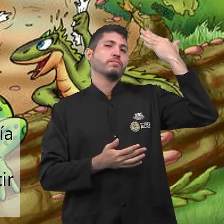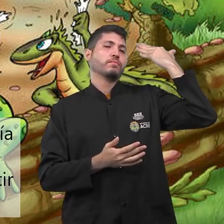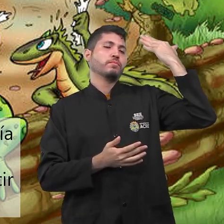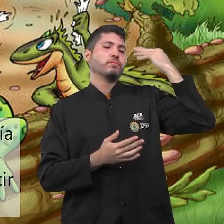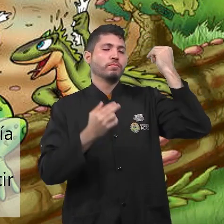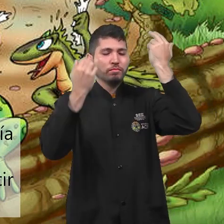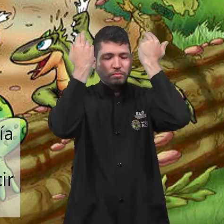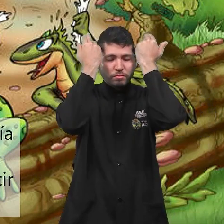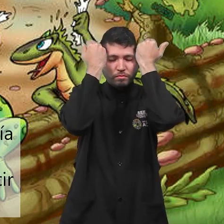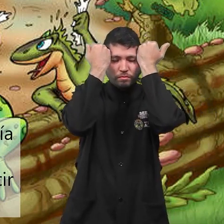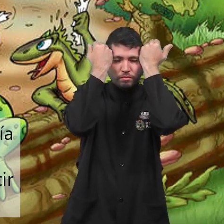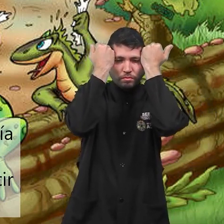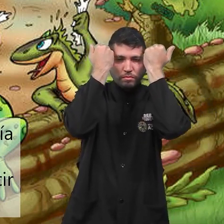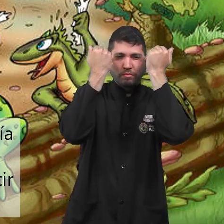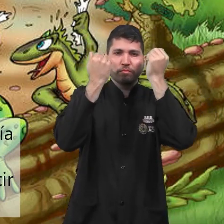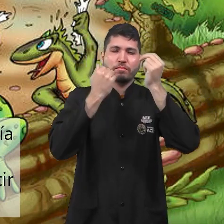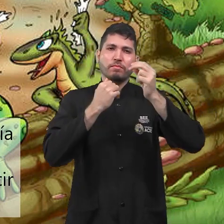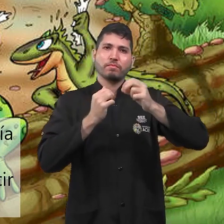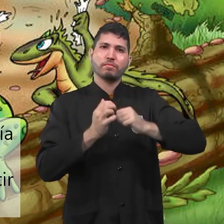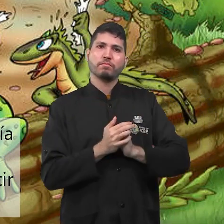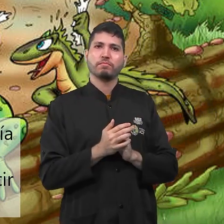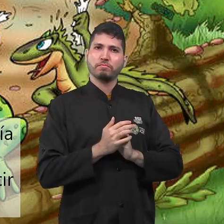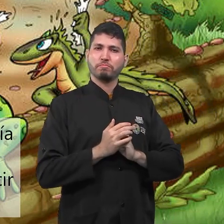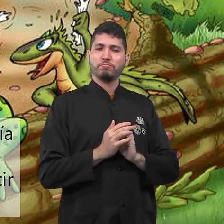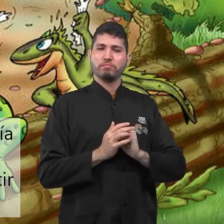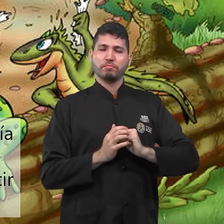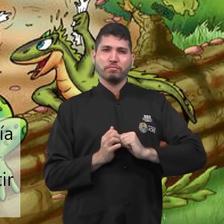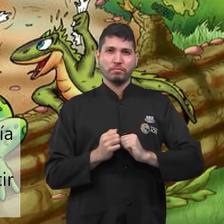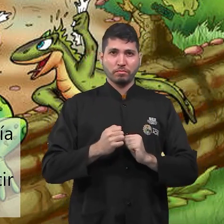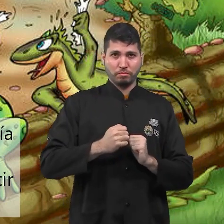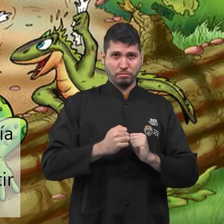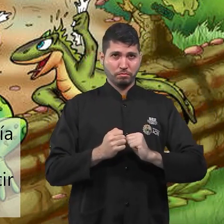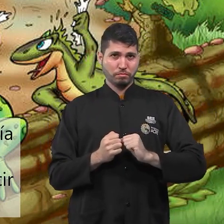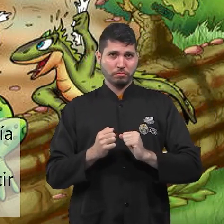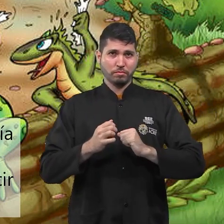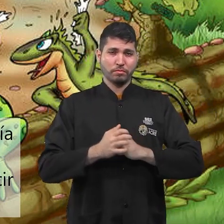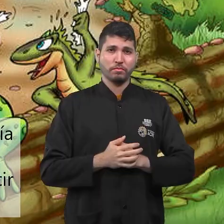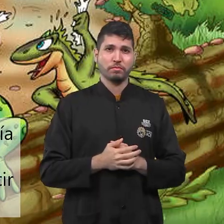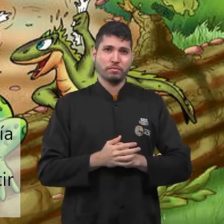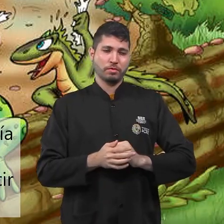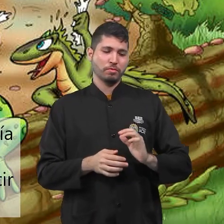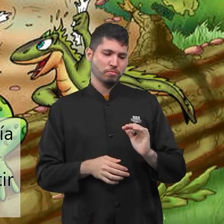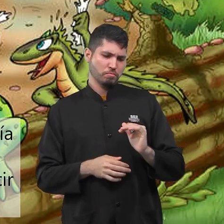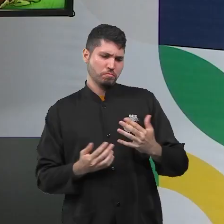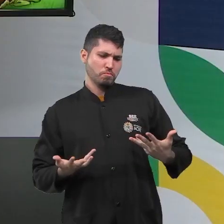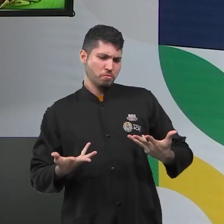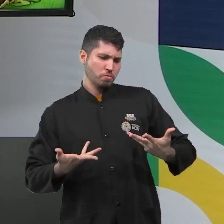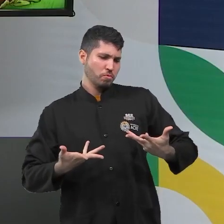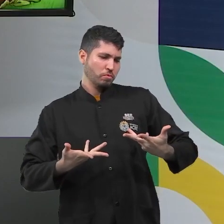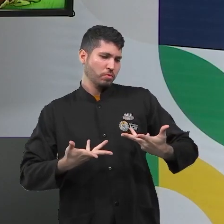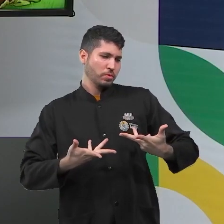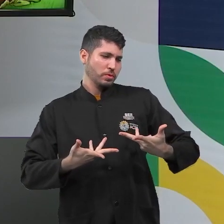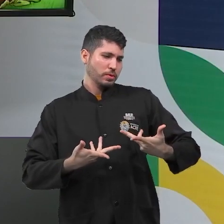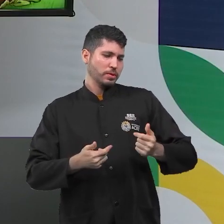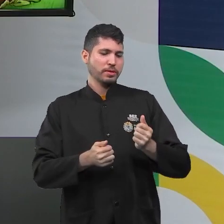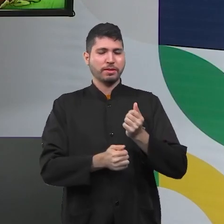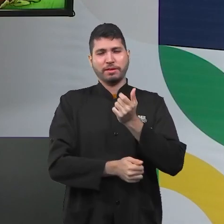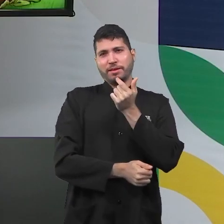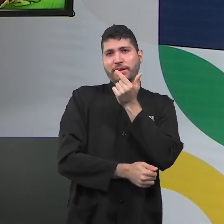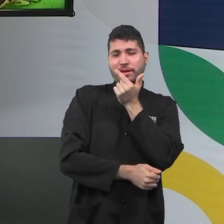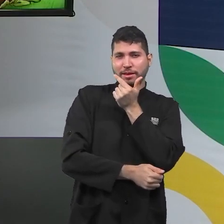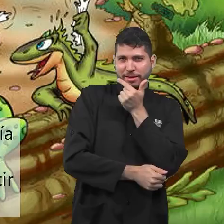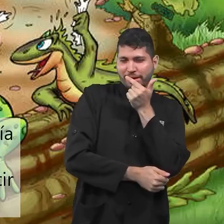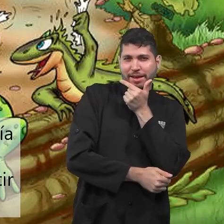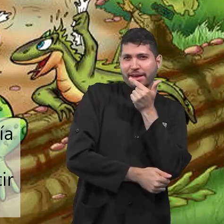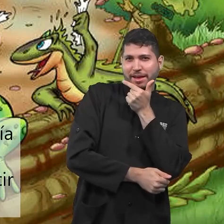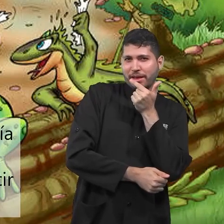muito vanidosa, que se passava todo o dia presumindo de lo rápido que podia correr, ou seja, a lebre passava o dia se gabando que era muito